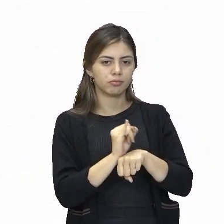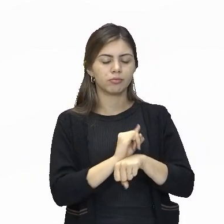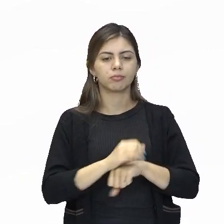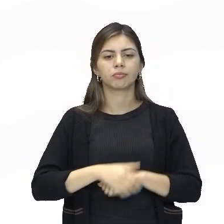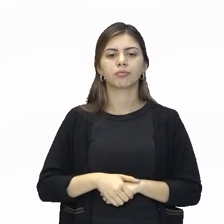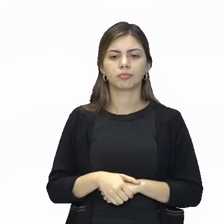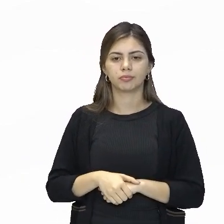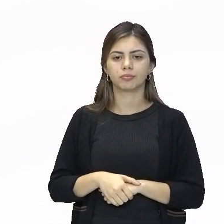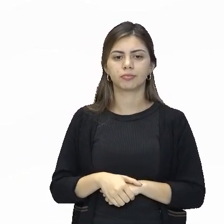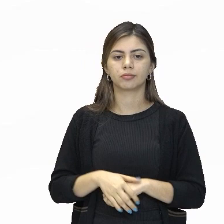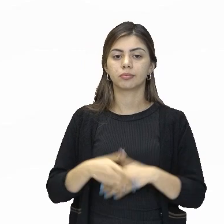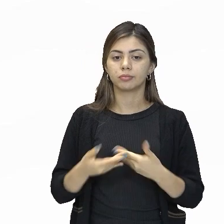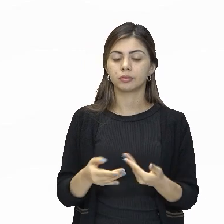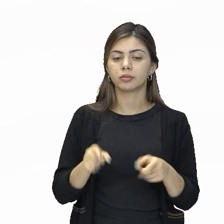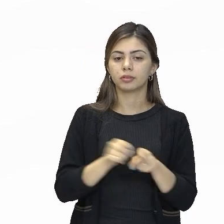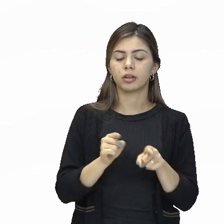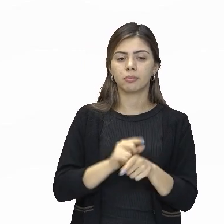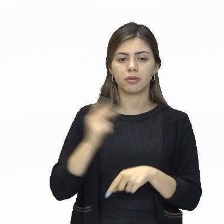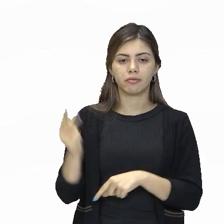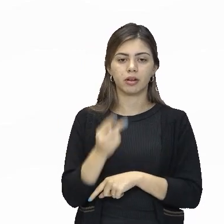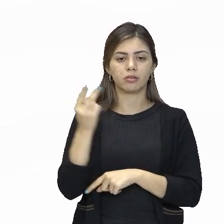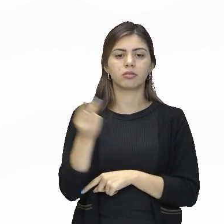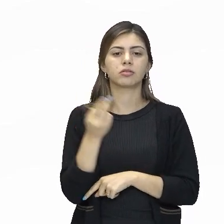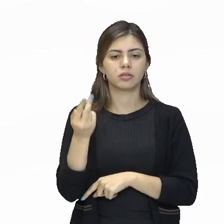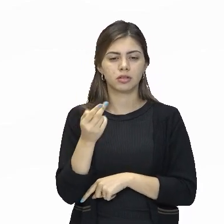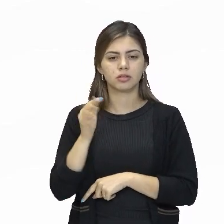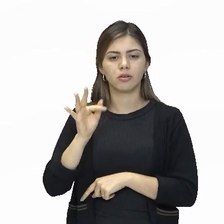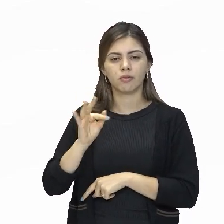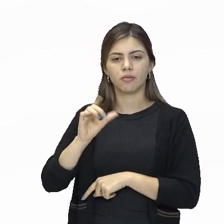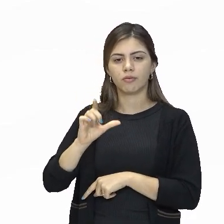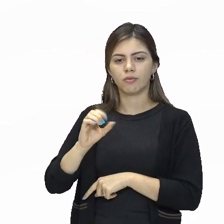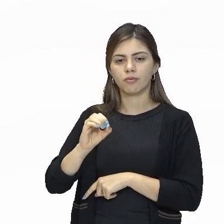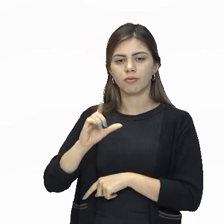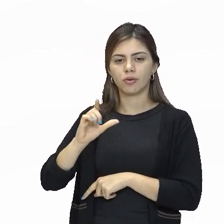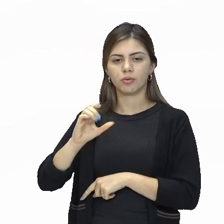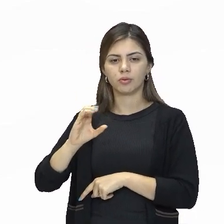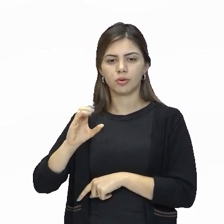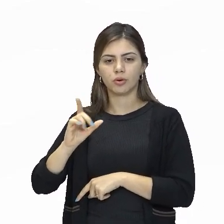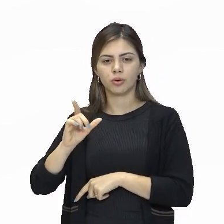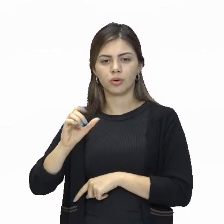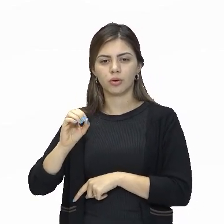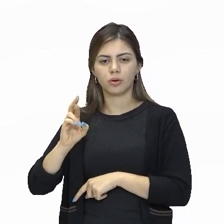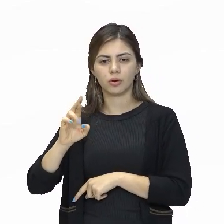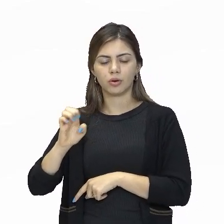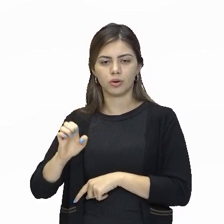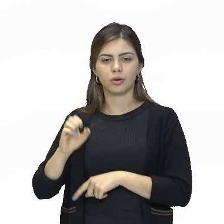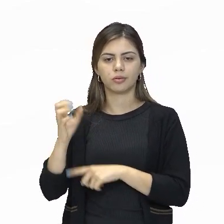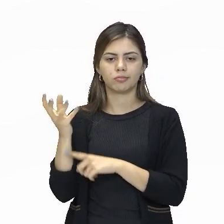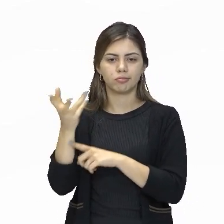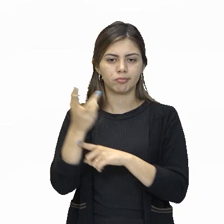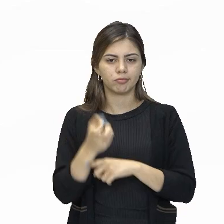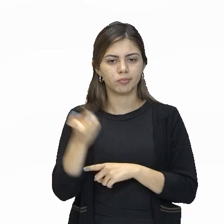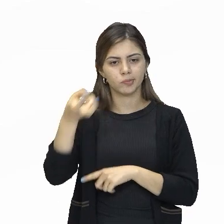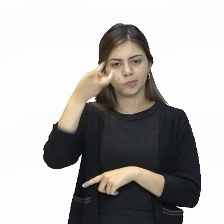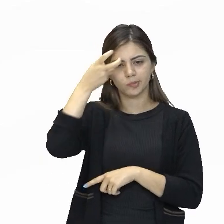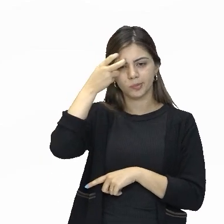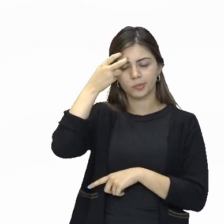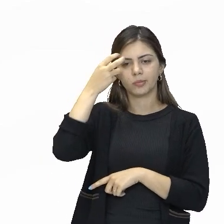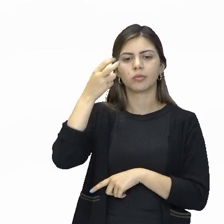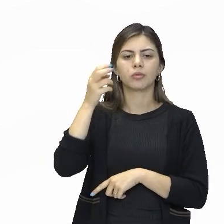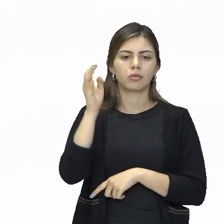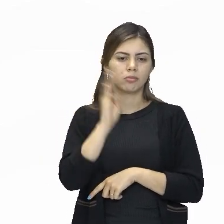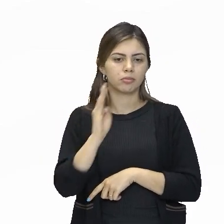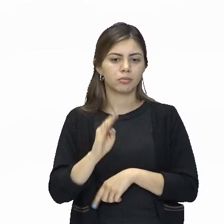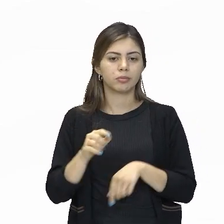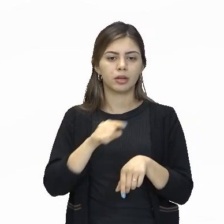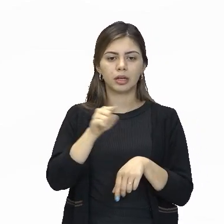Informal, tá? Valorização do folclore, arte e cultura popular brasileira, uso de versos livres que não possuem métrica, tá? Eles não vão